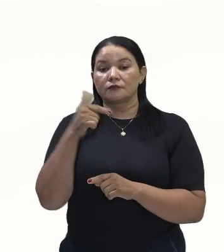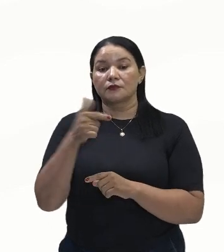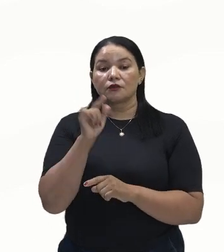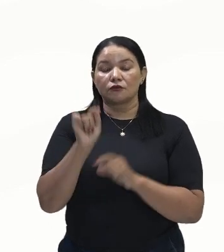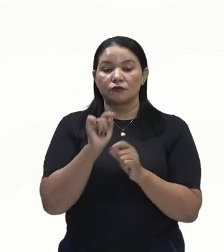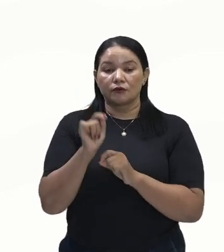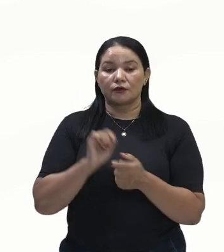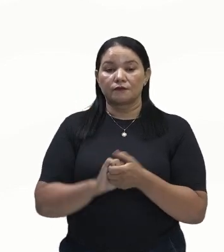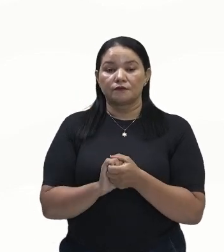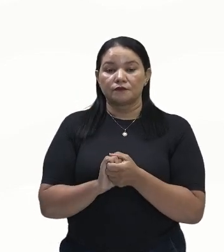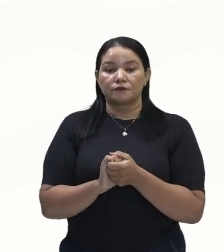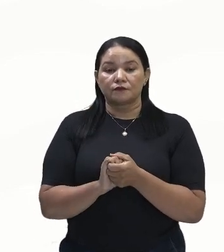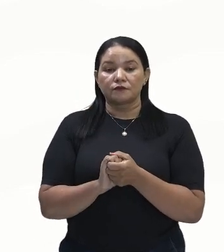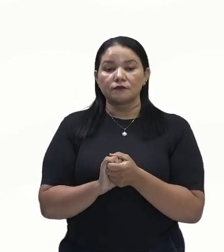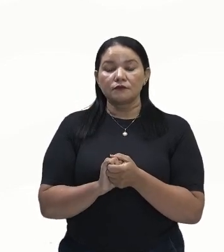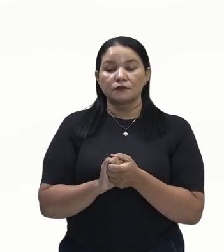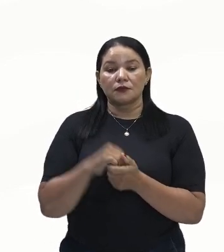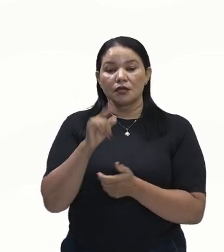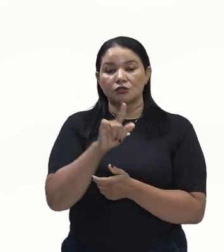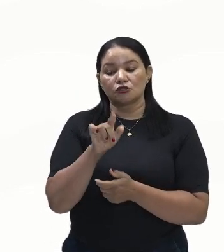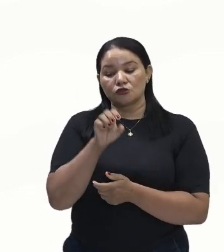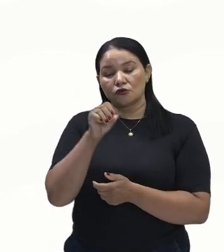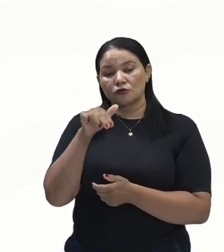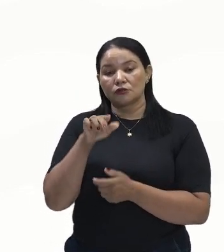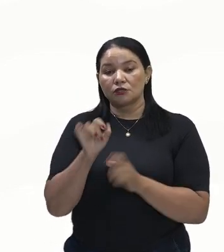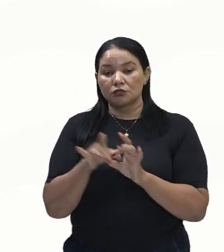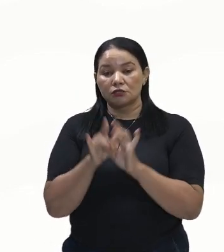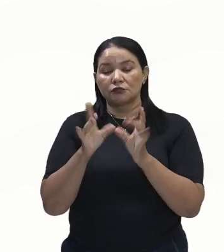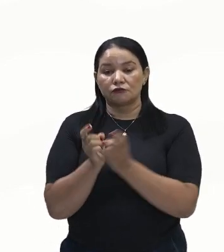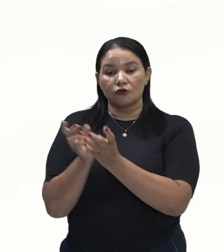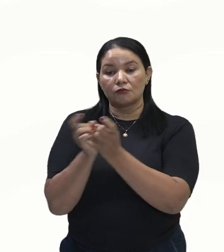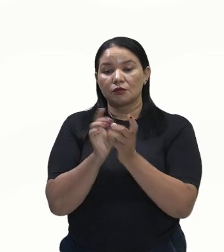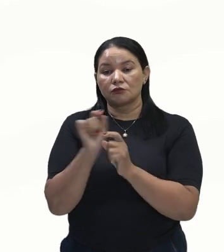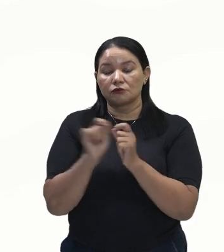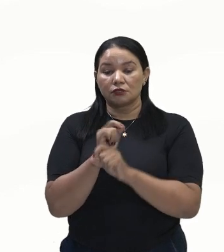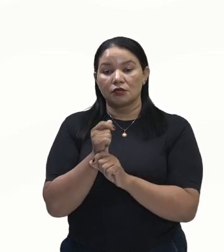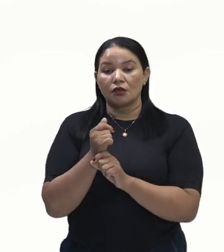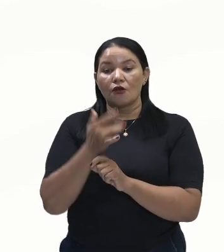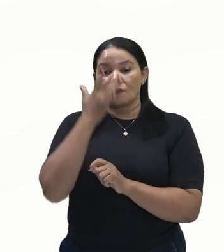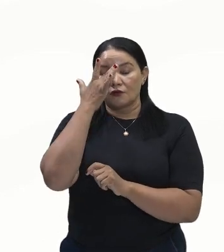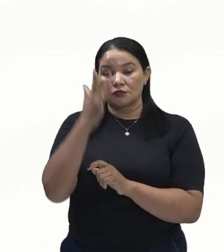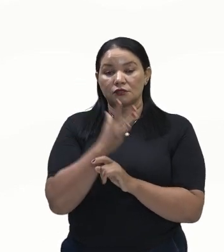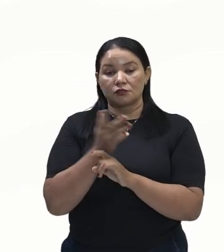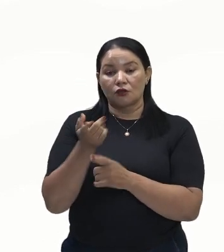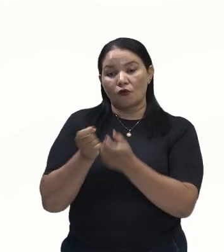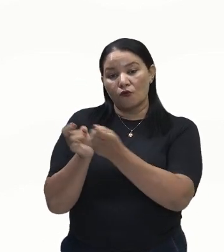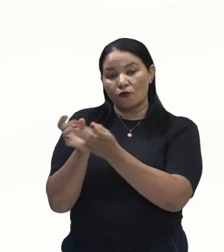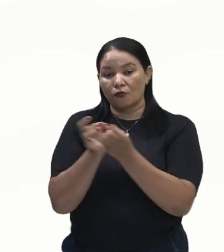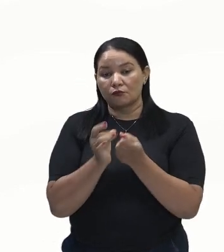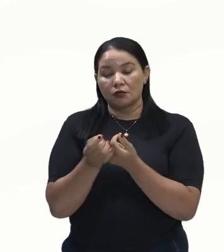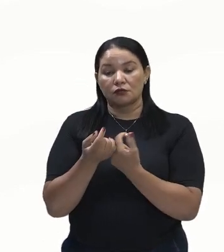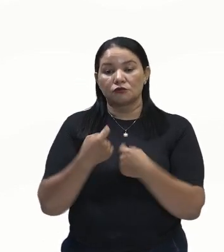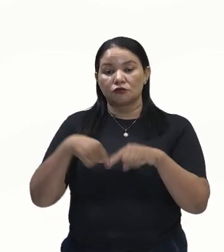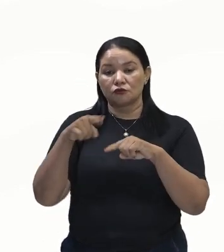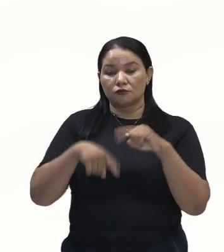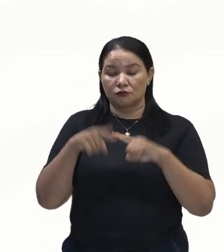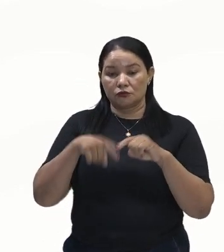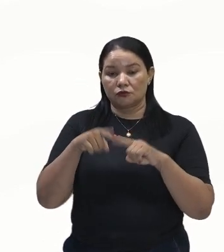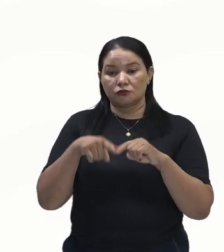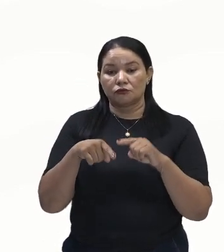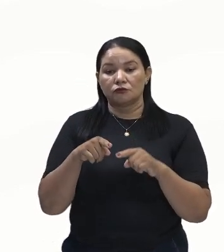aí a Zona de Livre Comércio, que vai facilitar o comércio de